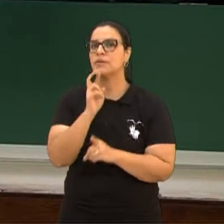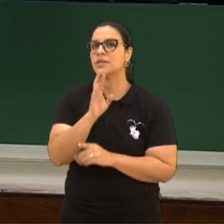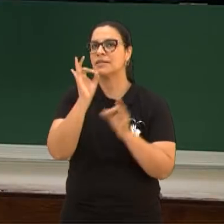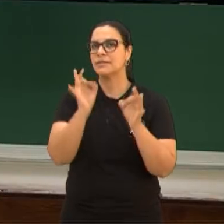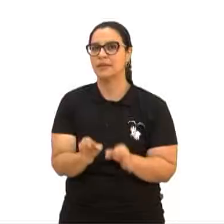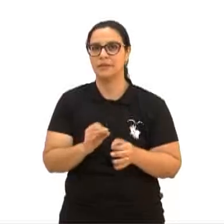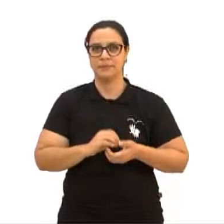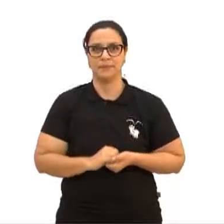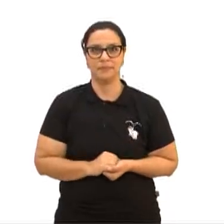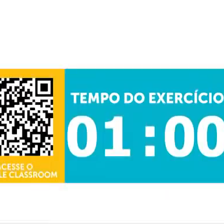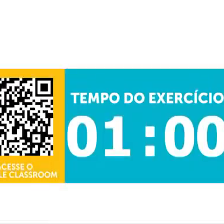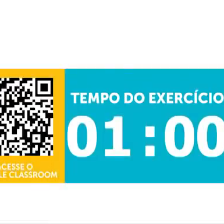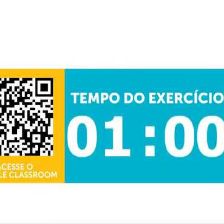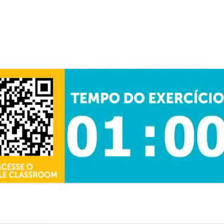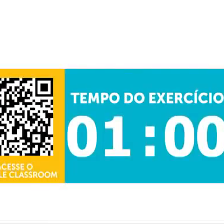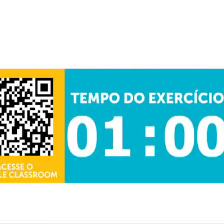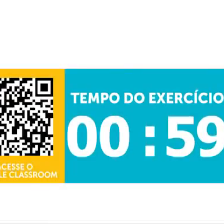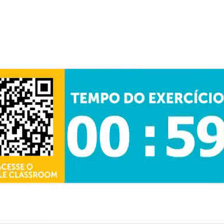correta.